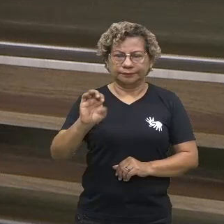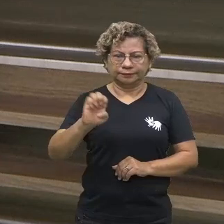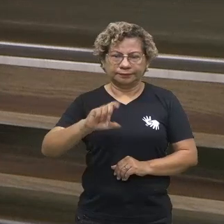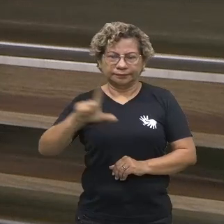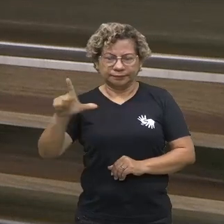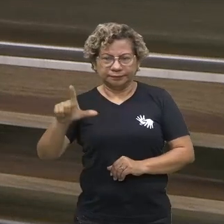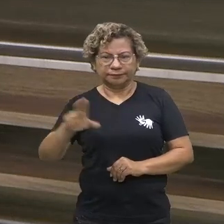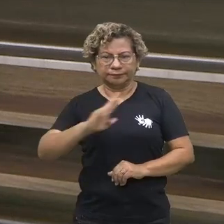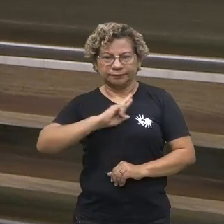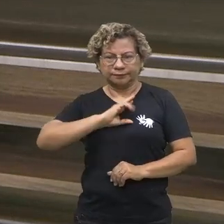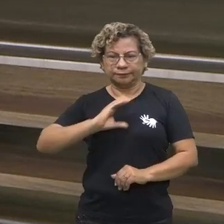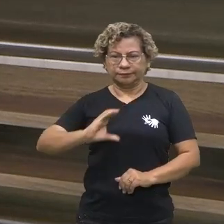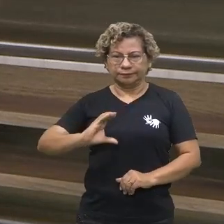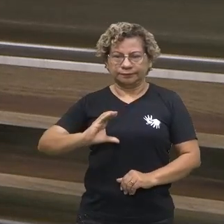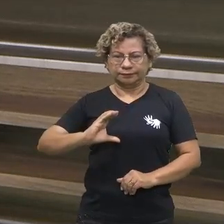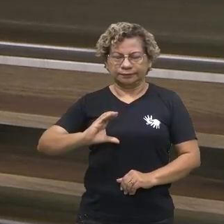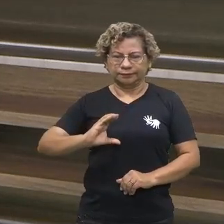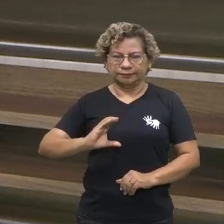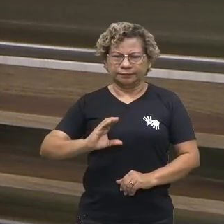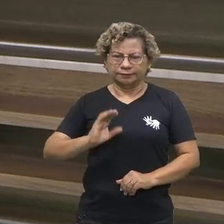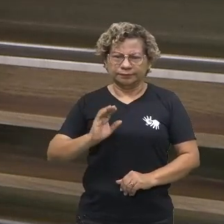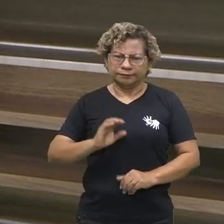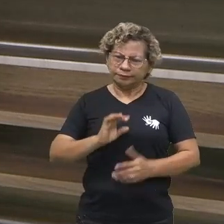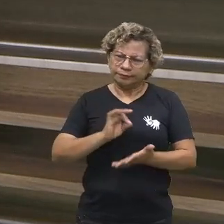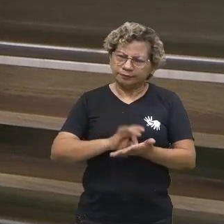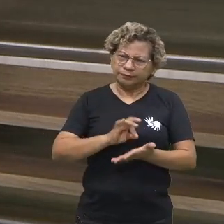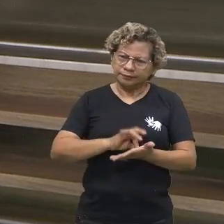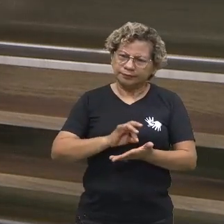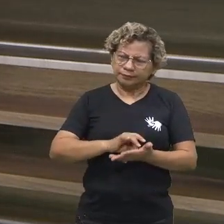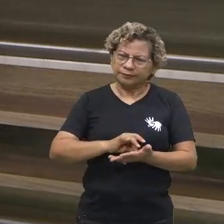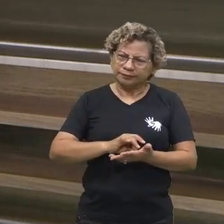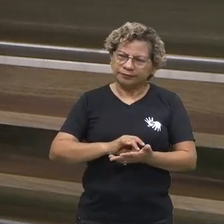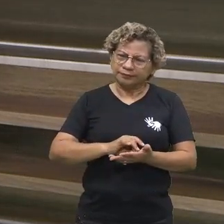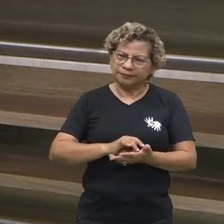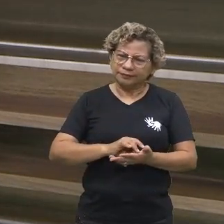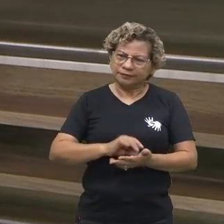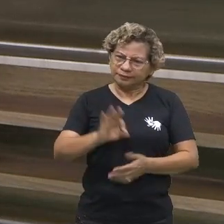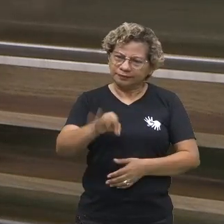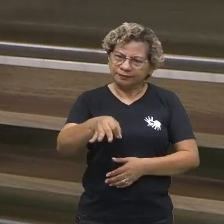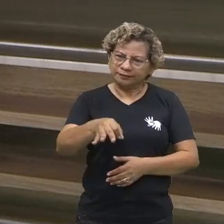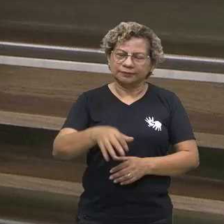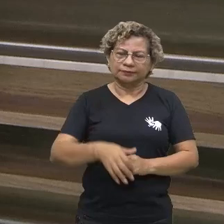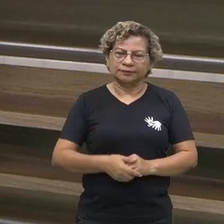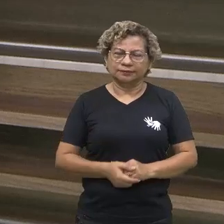letra C. Será que o Rafael está certo?